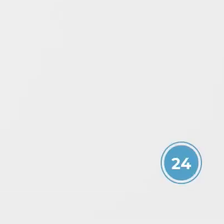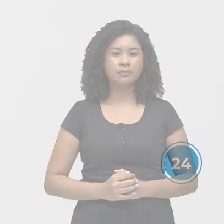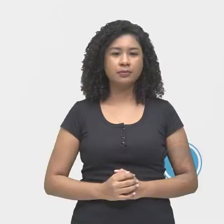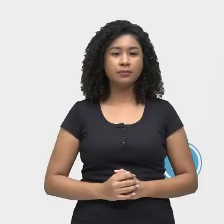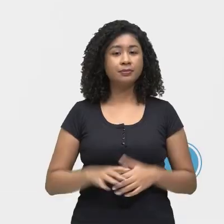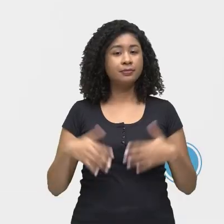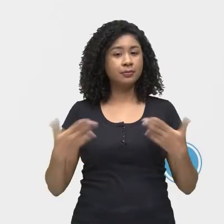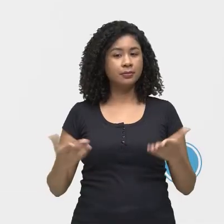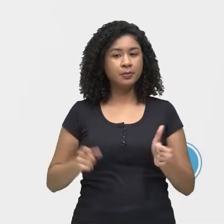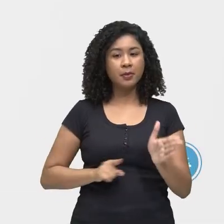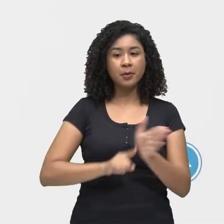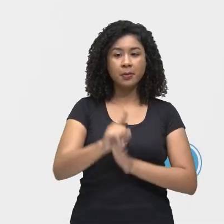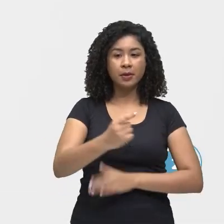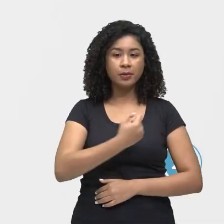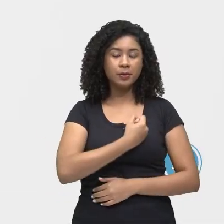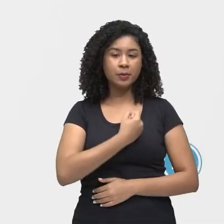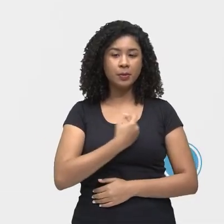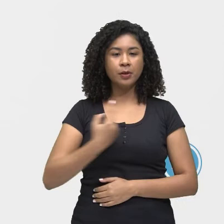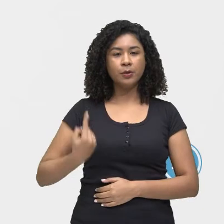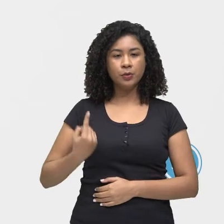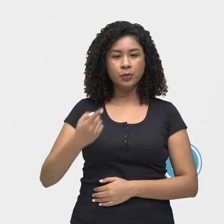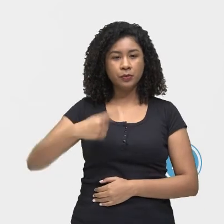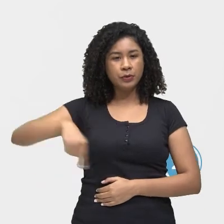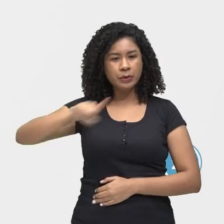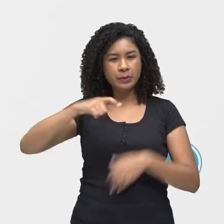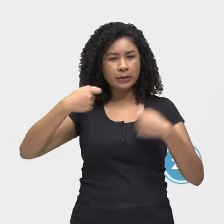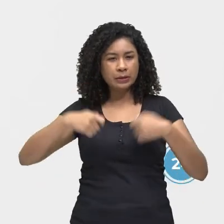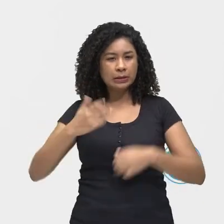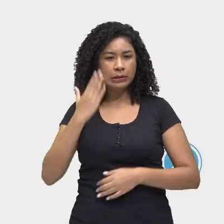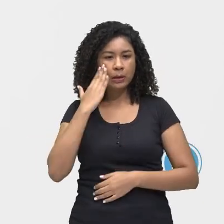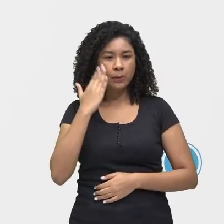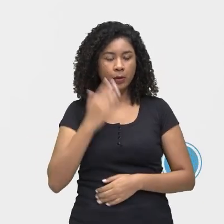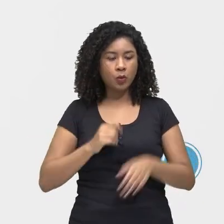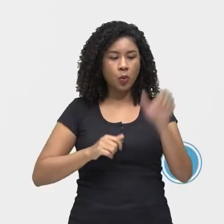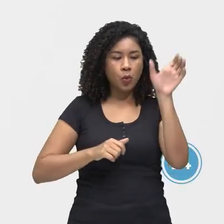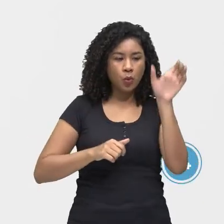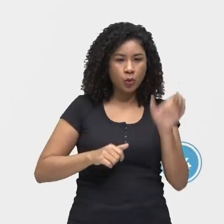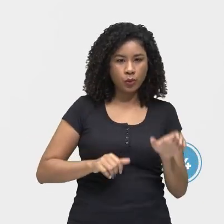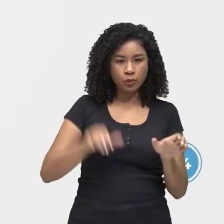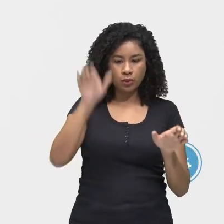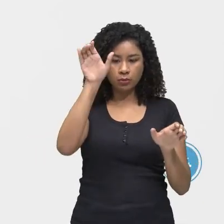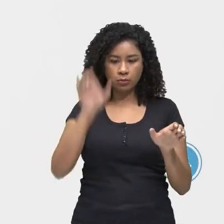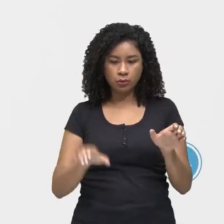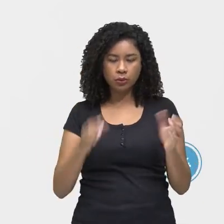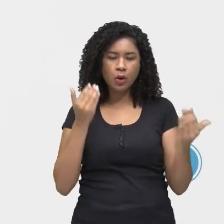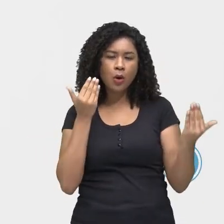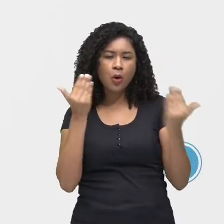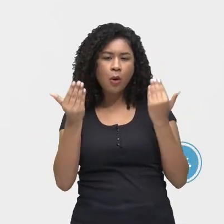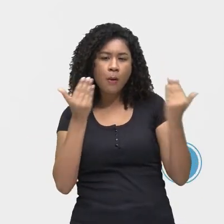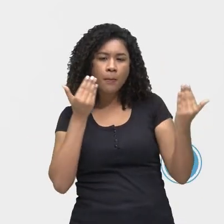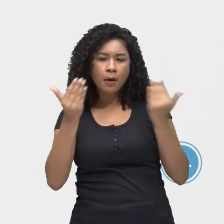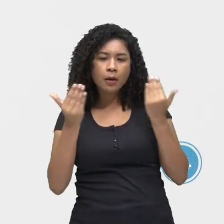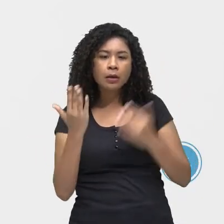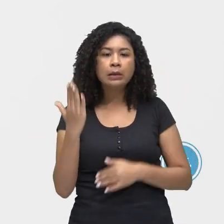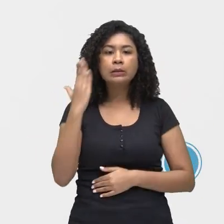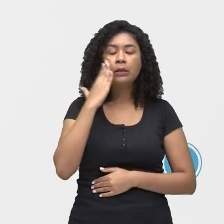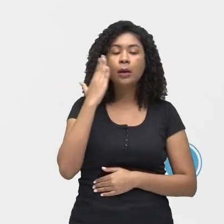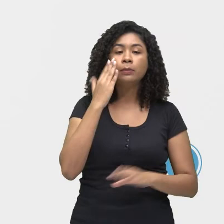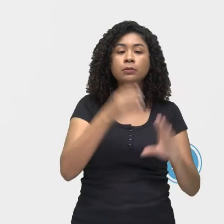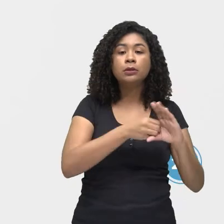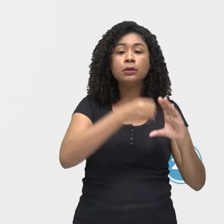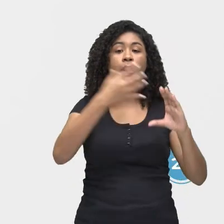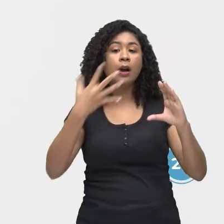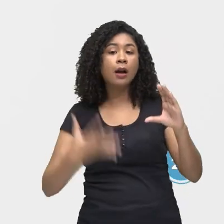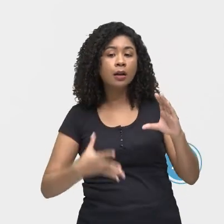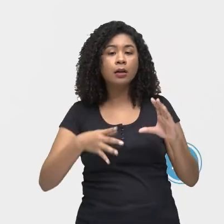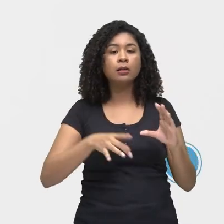Então, na primeira questão, vocês terão que relacionar a primeira coluna com a segunda, né? Vocês verão aí quais são as características